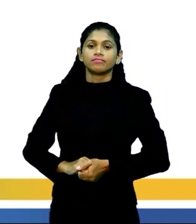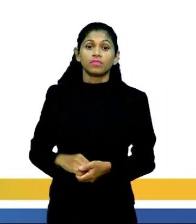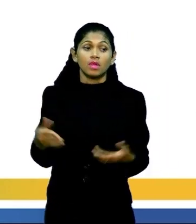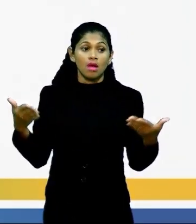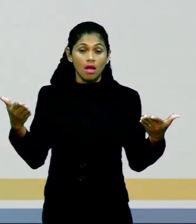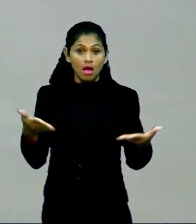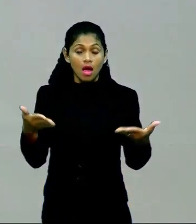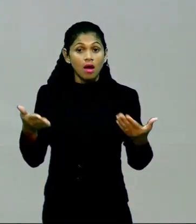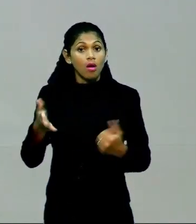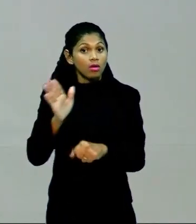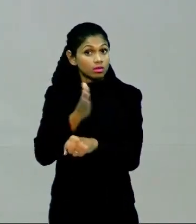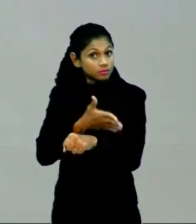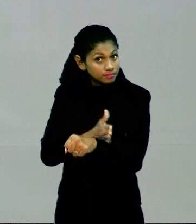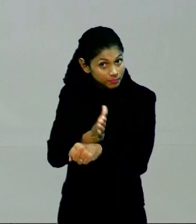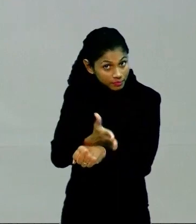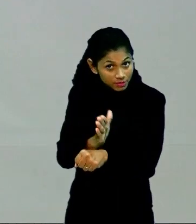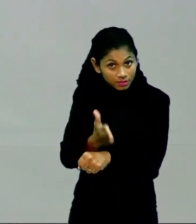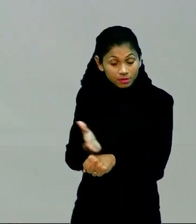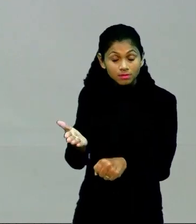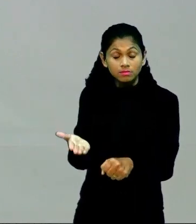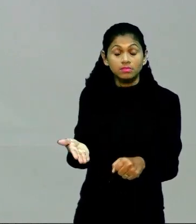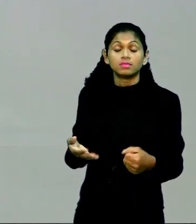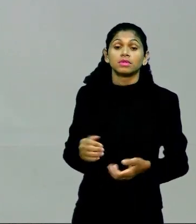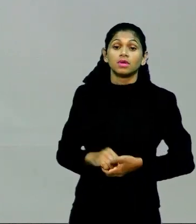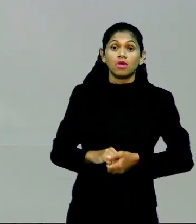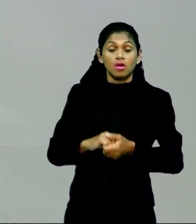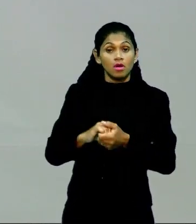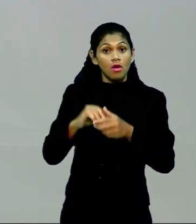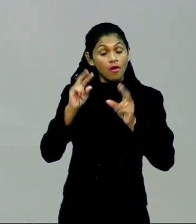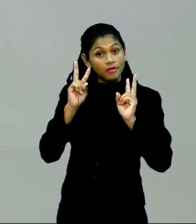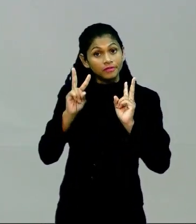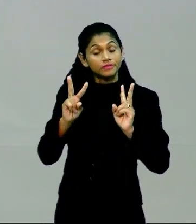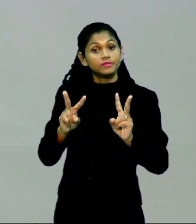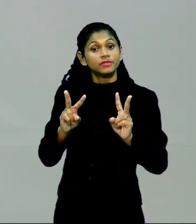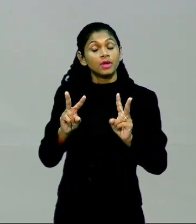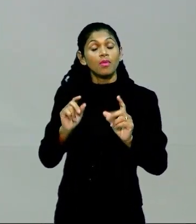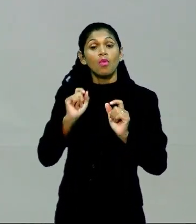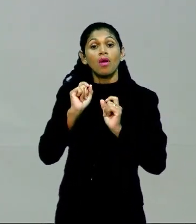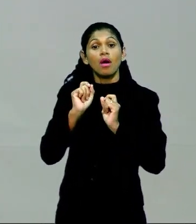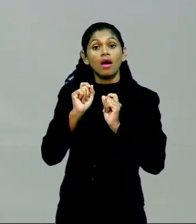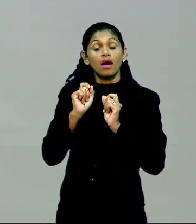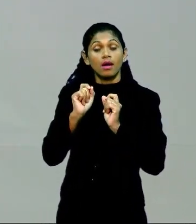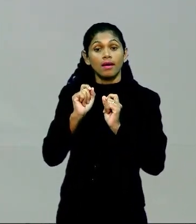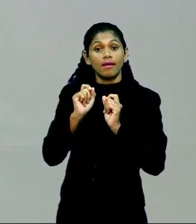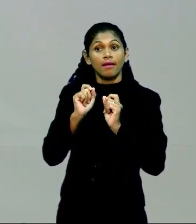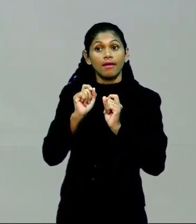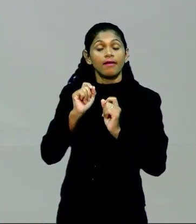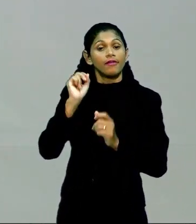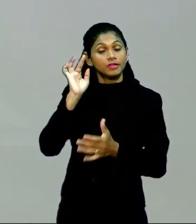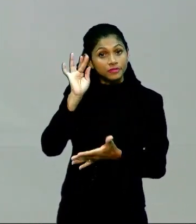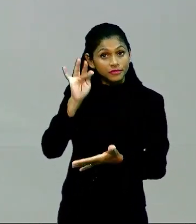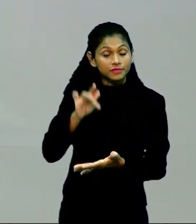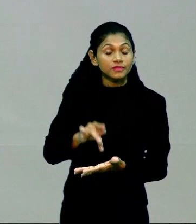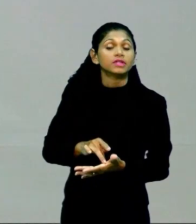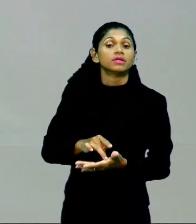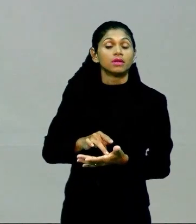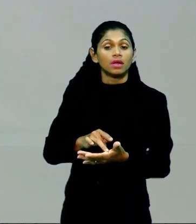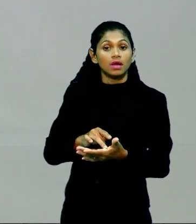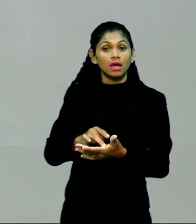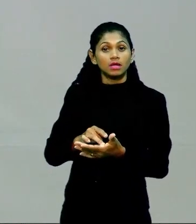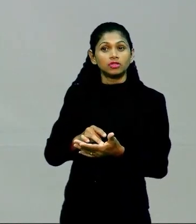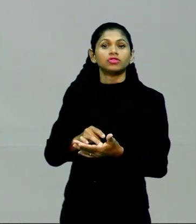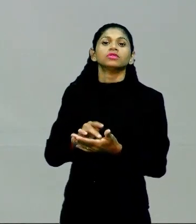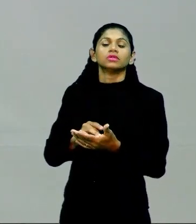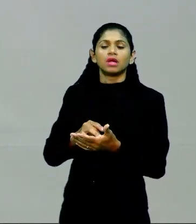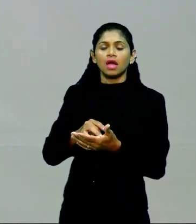Vamos agora aos nossos exercícios. Nós acabamos de ver a forma afirmativa, negativa e